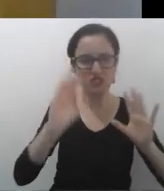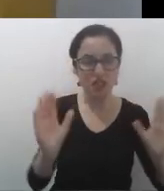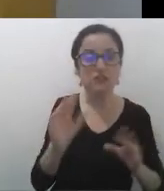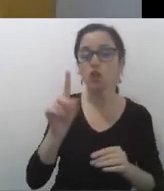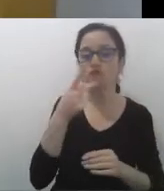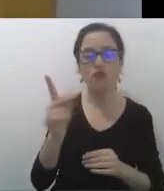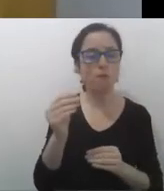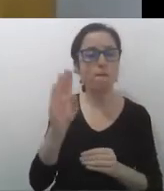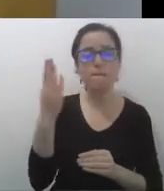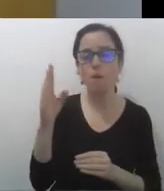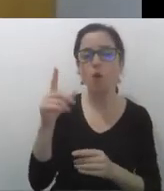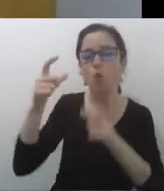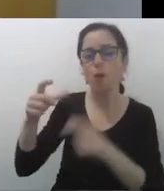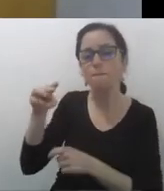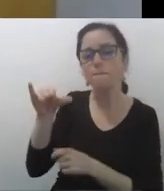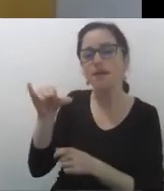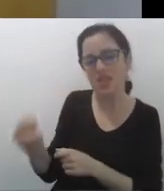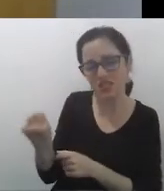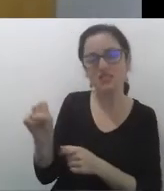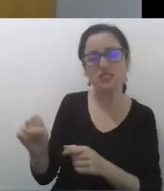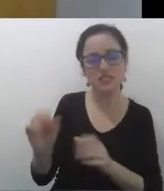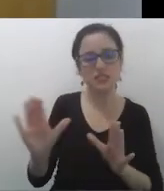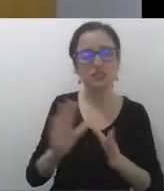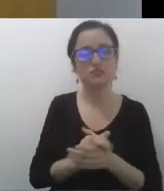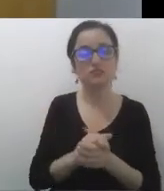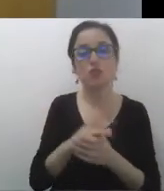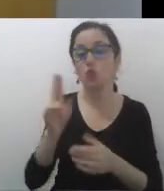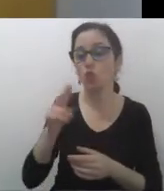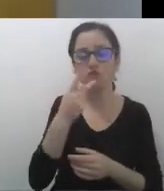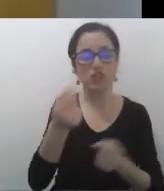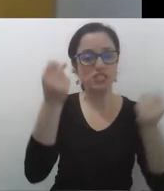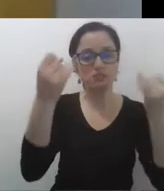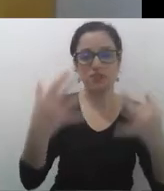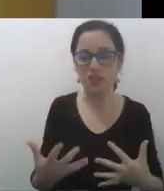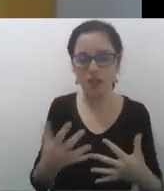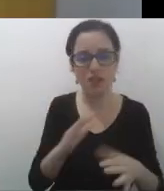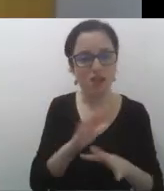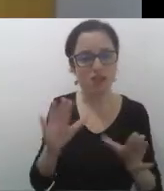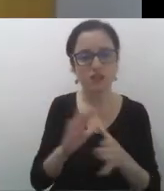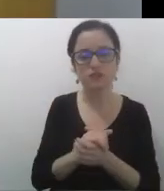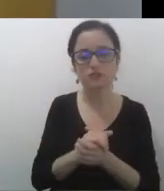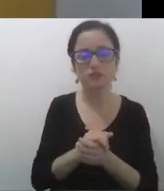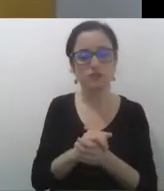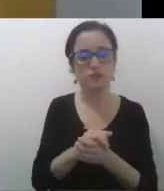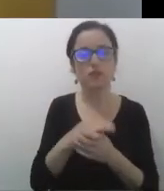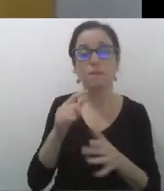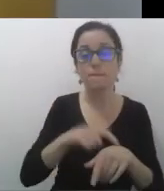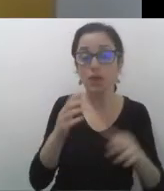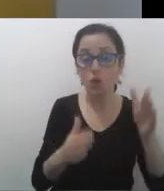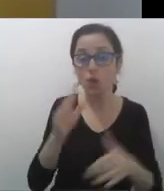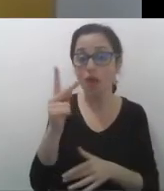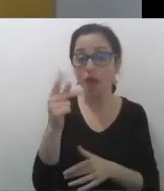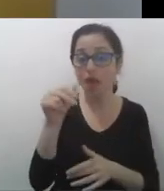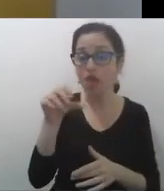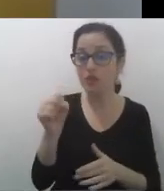Weimar, ele não fala da Bauhaus Mies van der Rohe e jamais vai citar